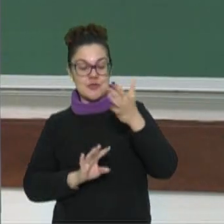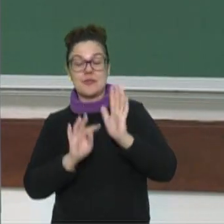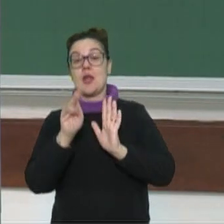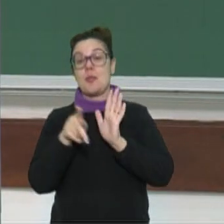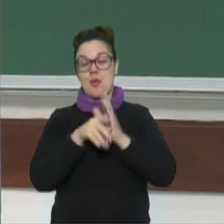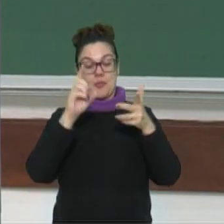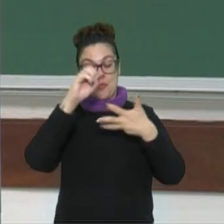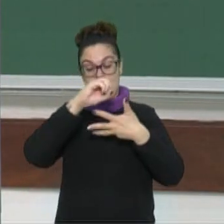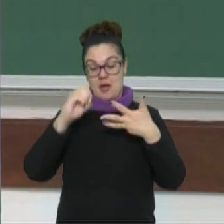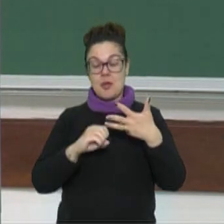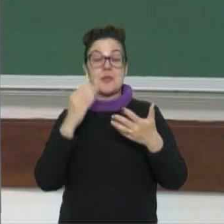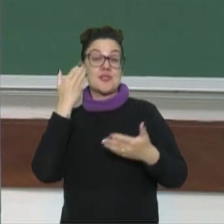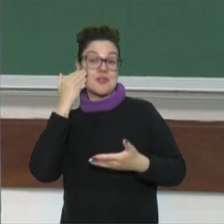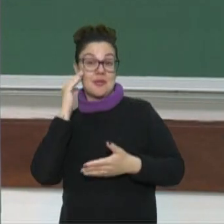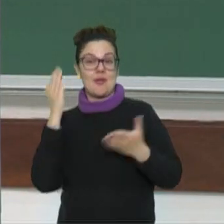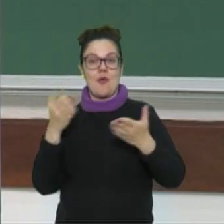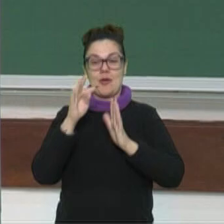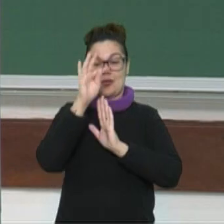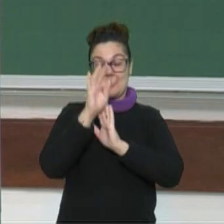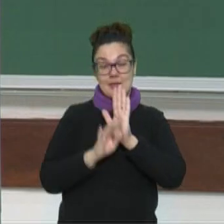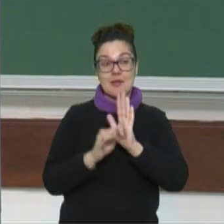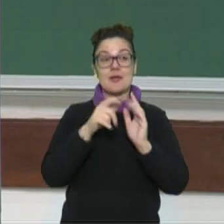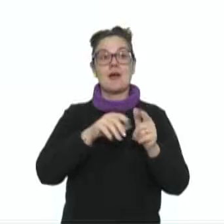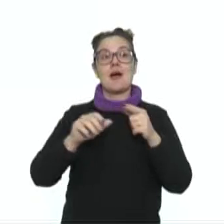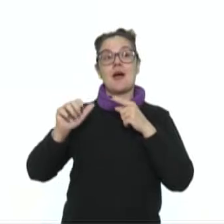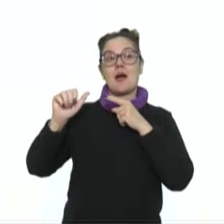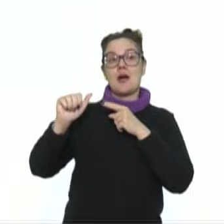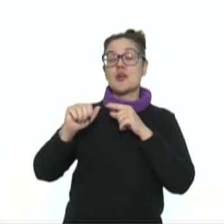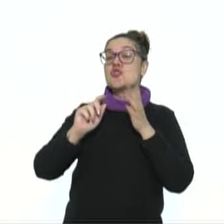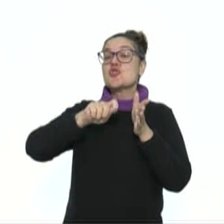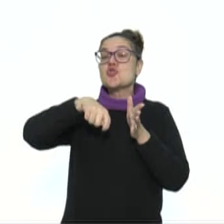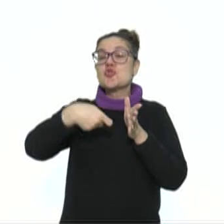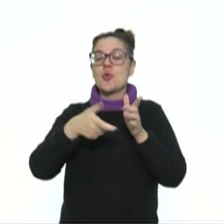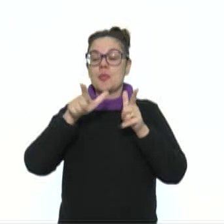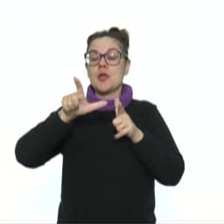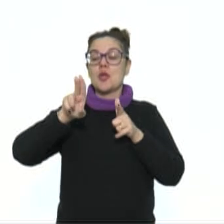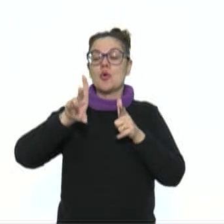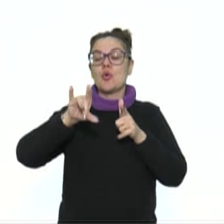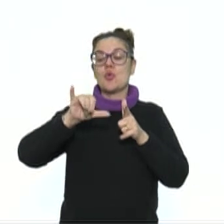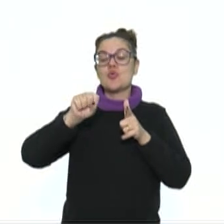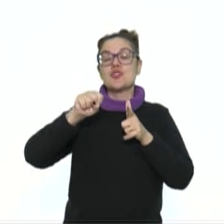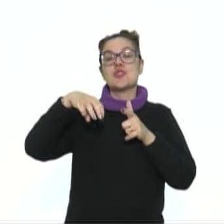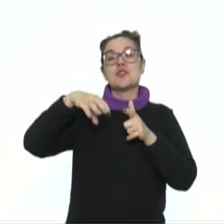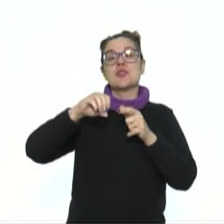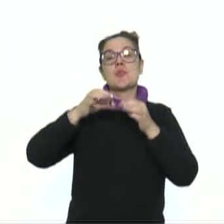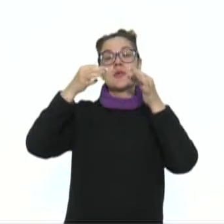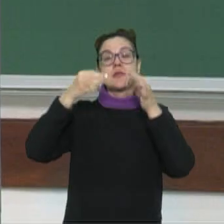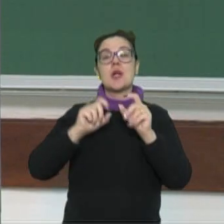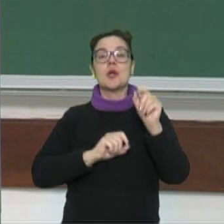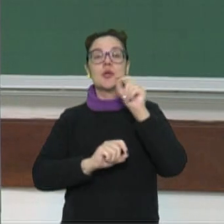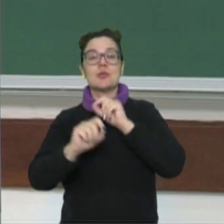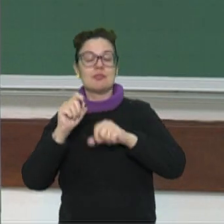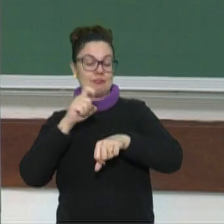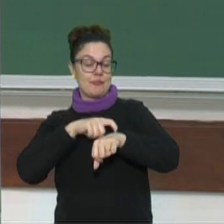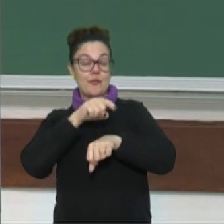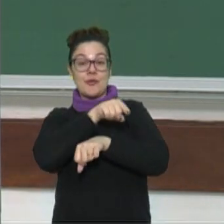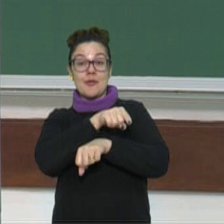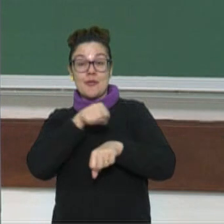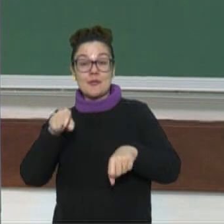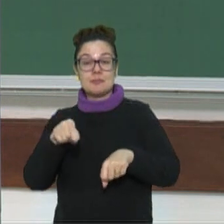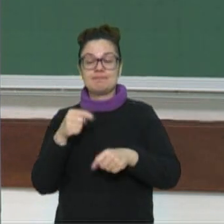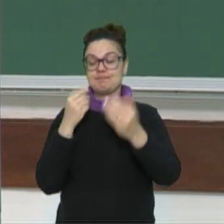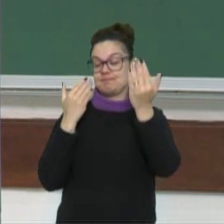para a gente interpretar. Após ler o texto, há uma pergunta aqui. Sobre o ludismo é correto afirmar que... Eu vou deixar um tempo para